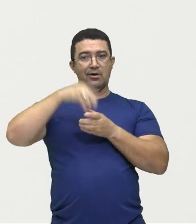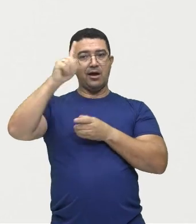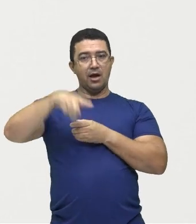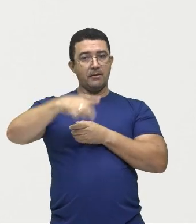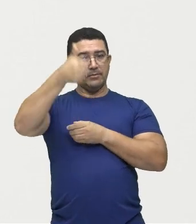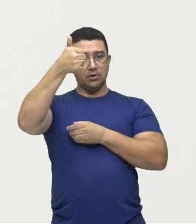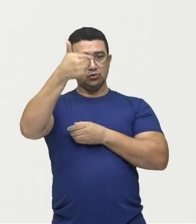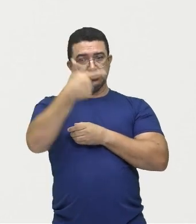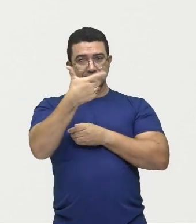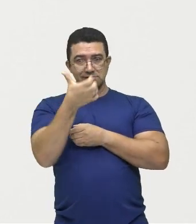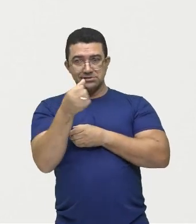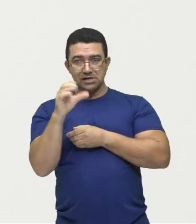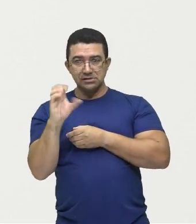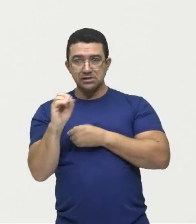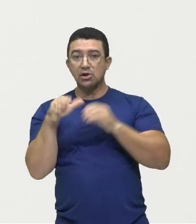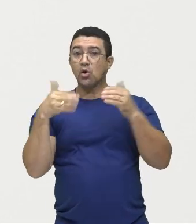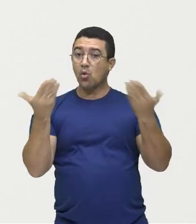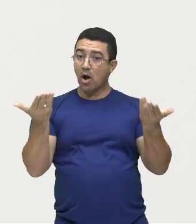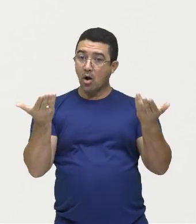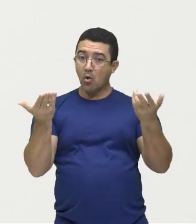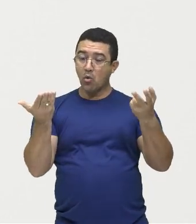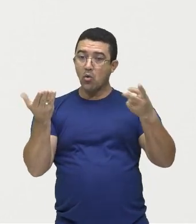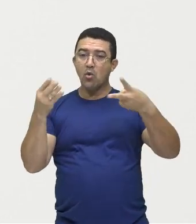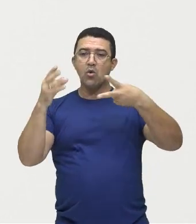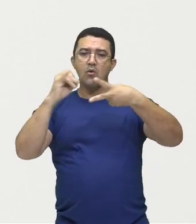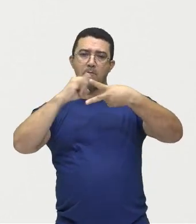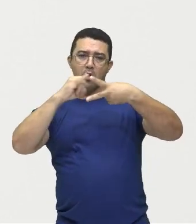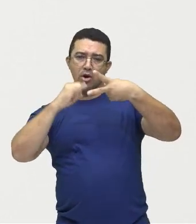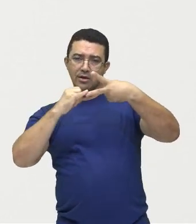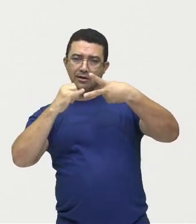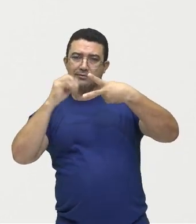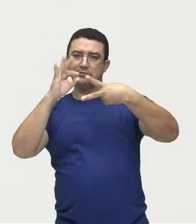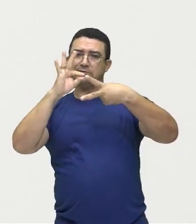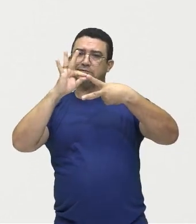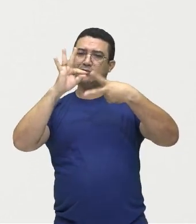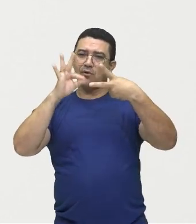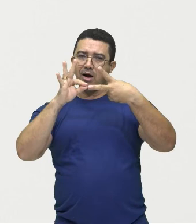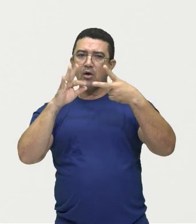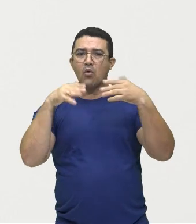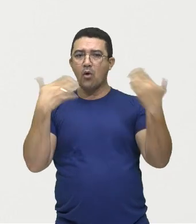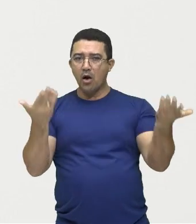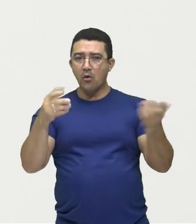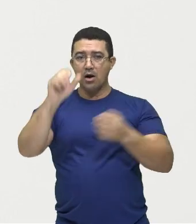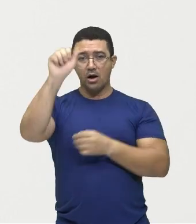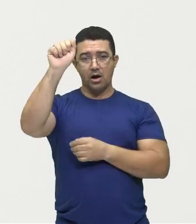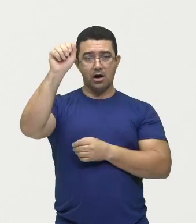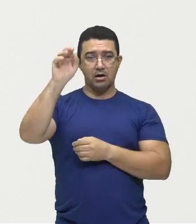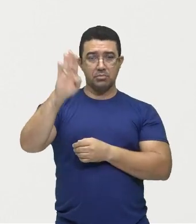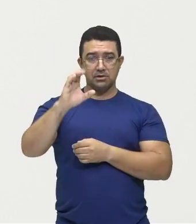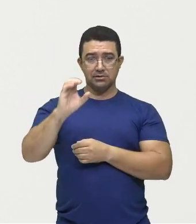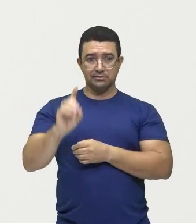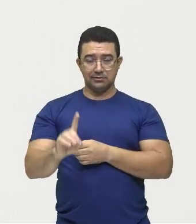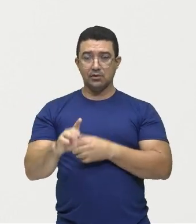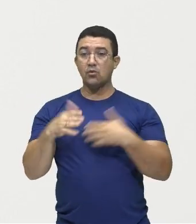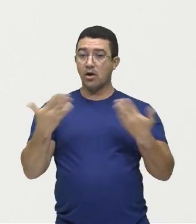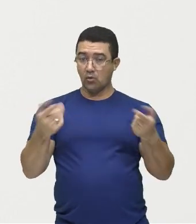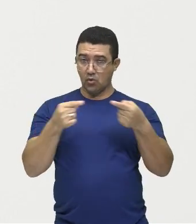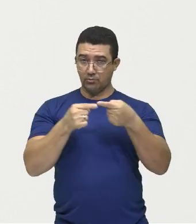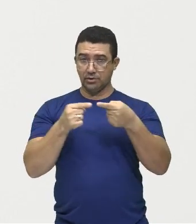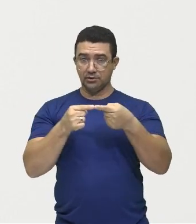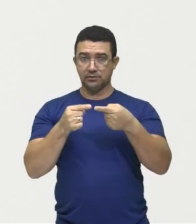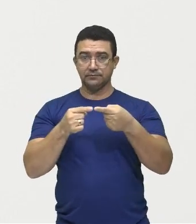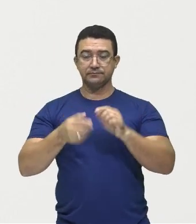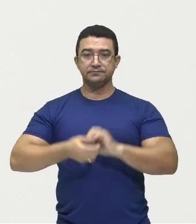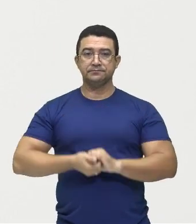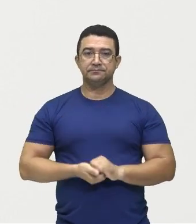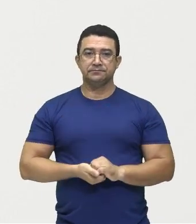1260? Qual é o polígono, pessoal? É um eneágono, é um hexágono, octógono, decágono? E aí? Bom, para a